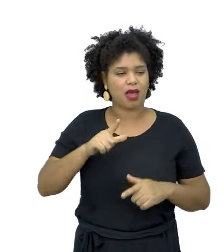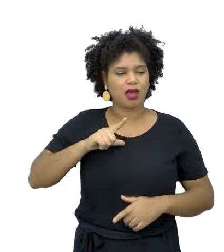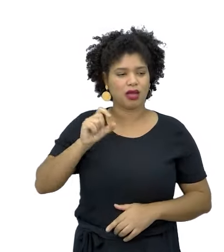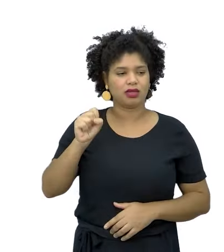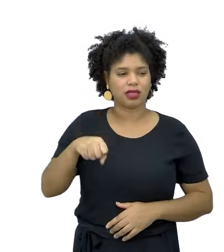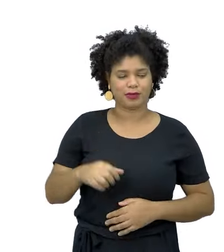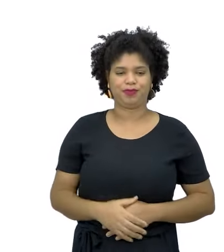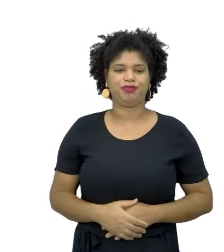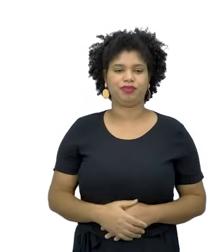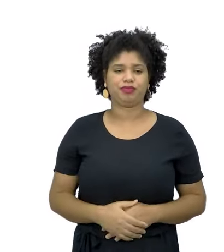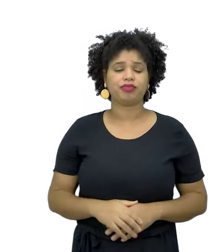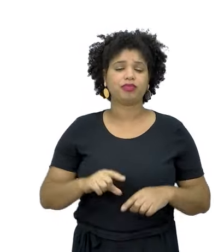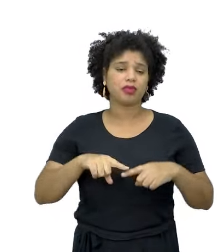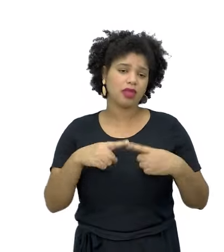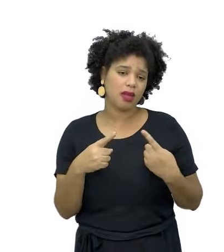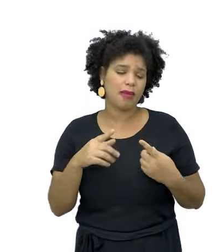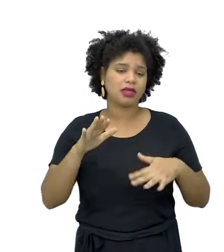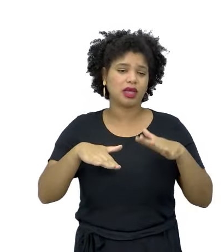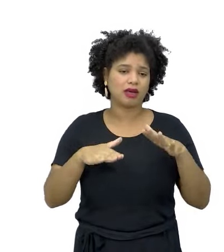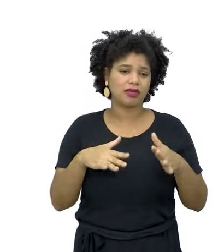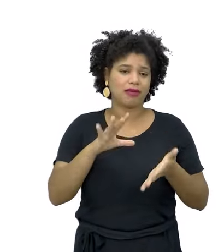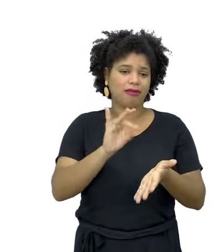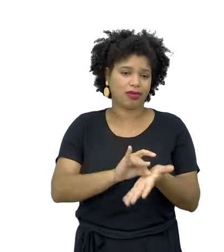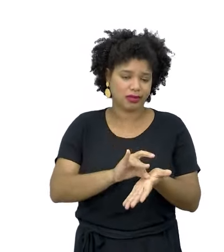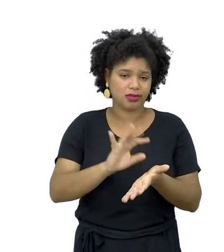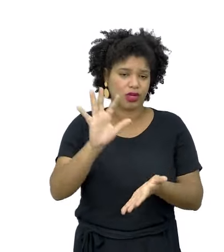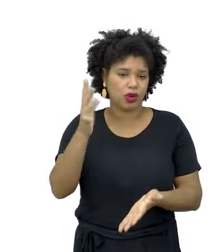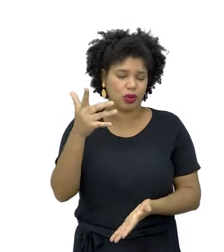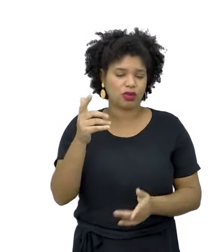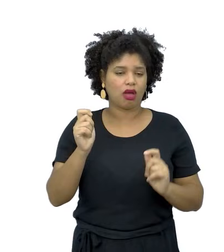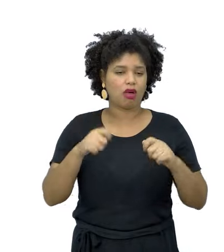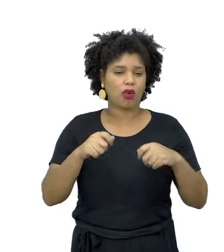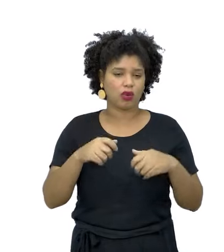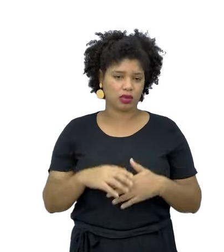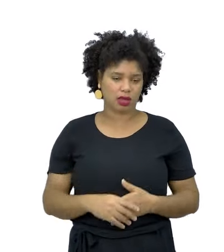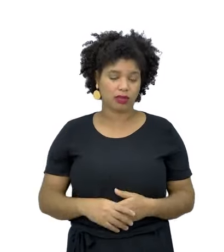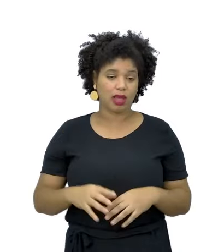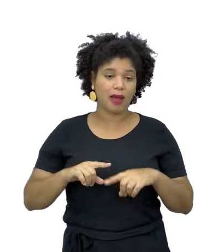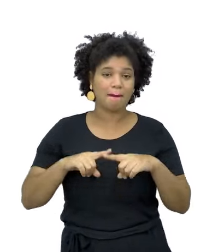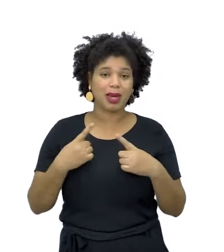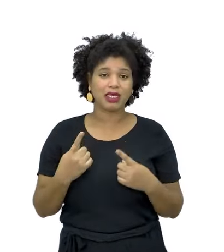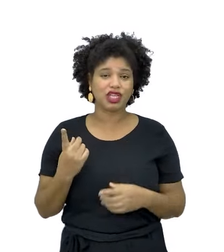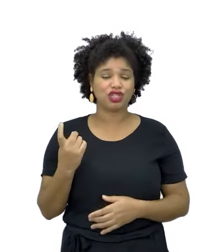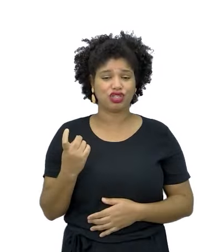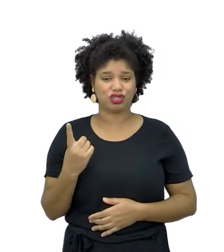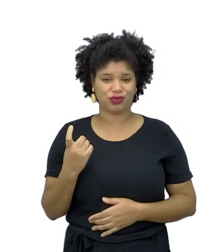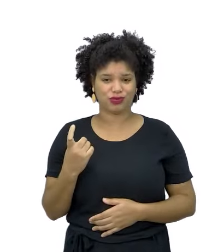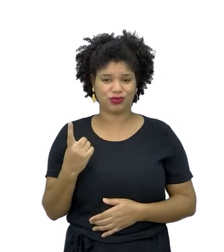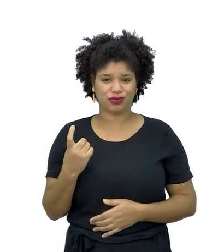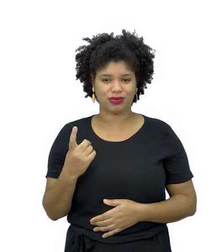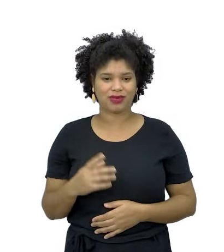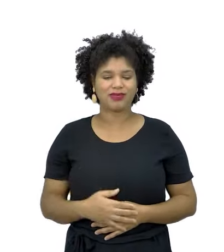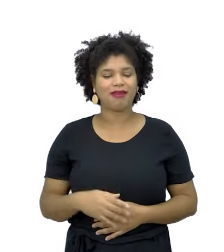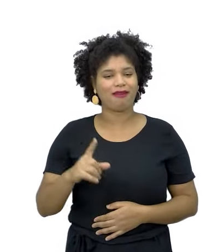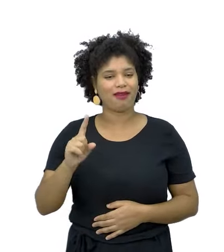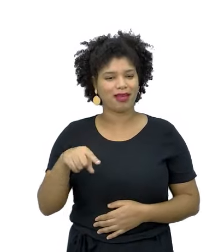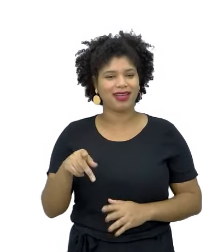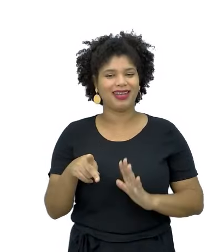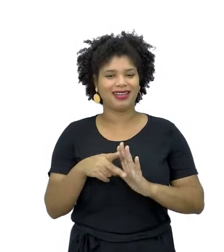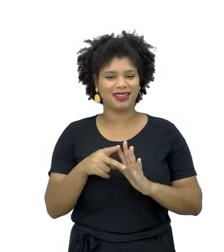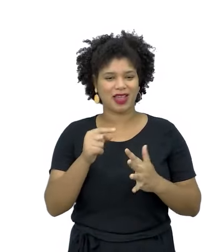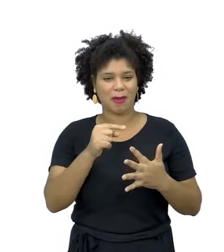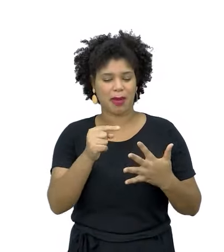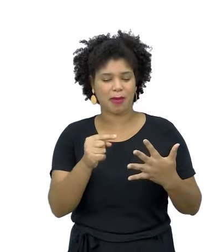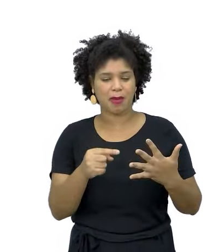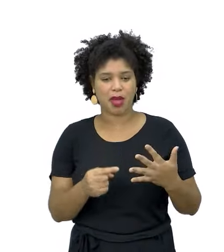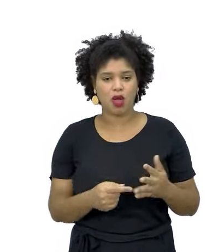Depois, teria que ser realizado, ou deverá ser realizado, a leitura individual, e depois a leitura em grupo,